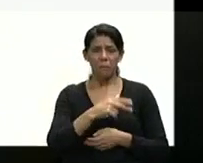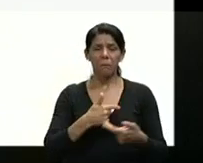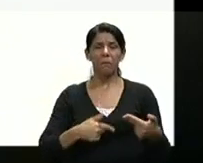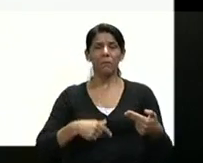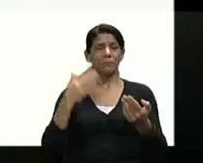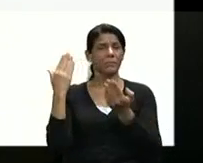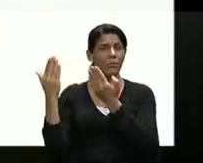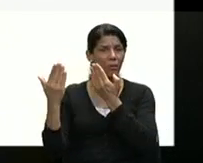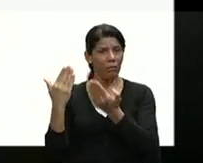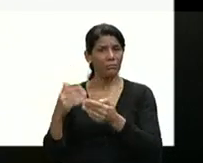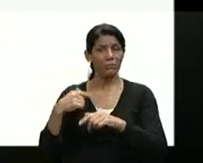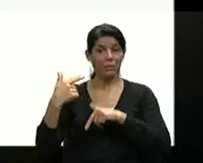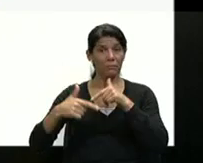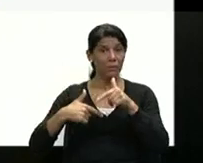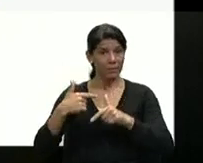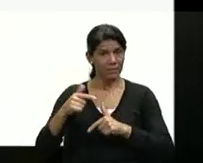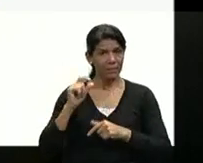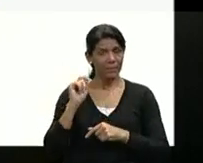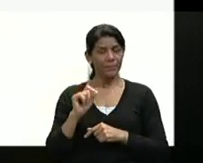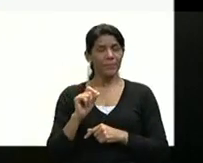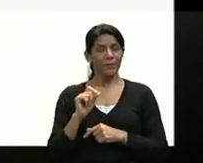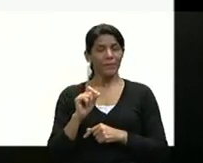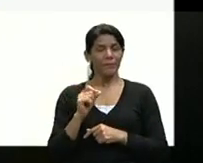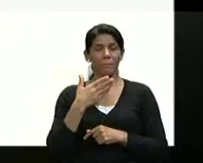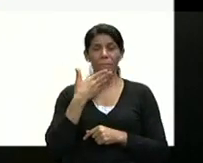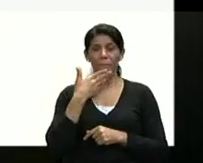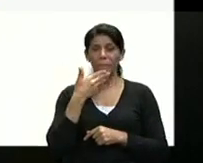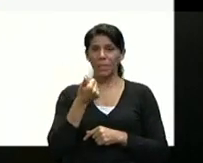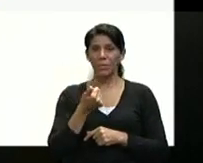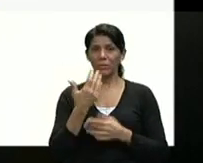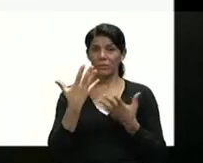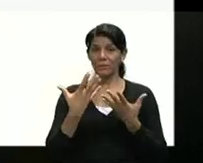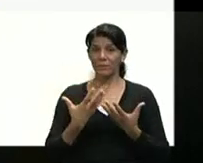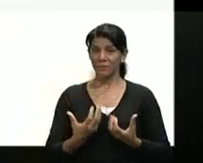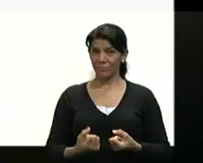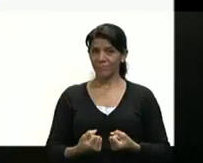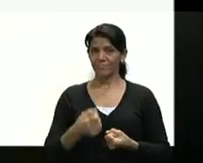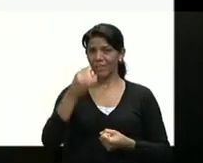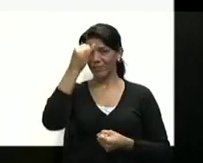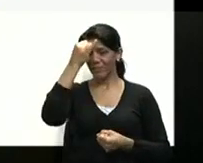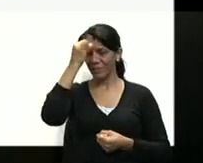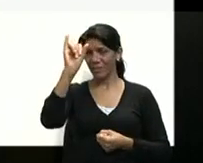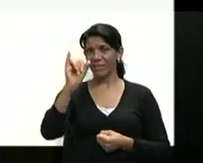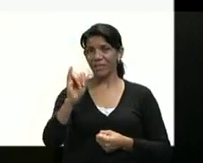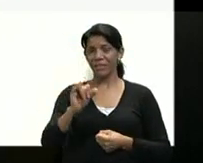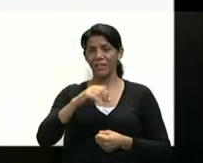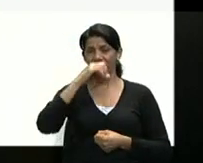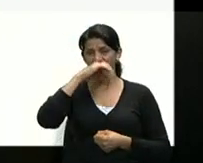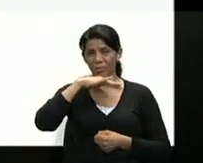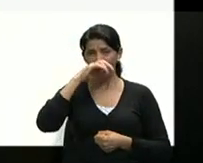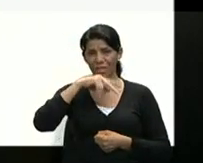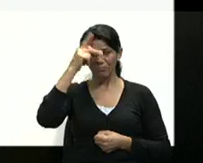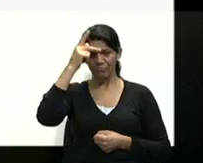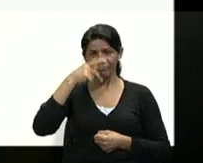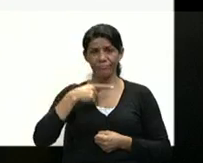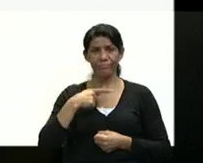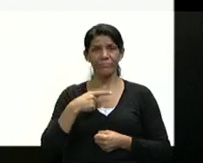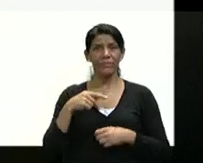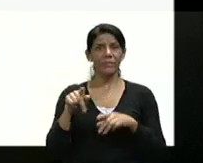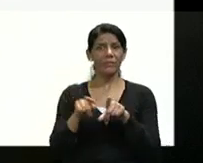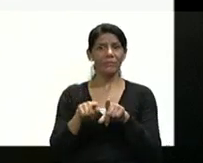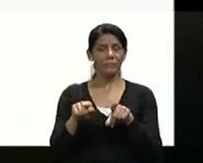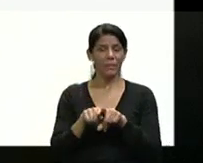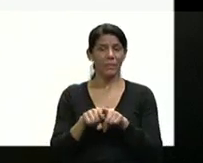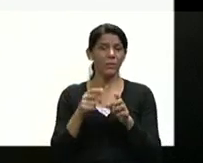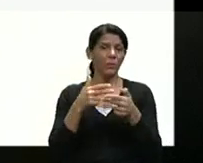psicológicos, trabalhando uma melhor aceitação aqui para evitar violência autoinfligida, questões